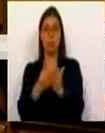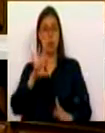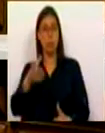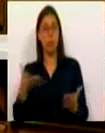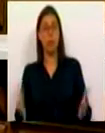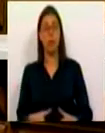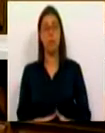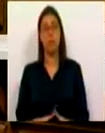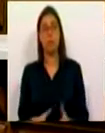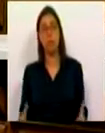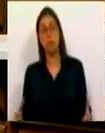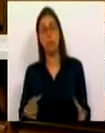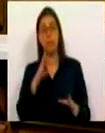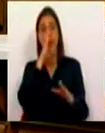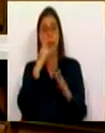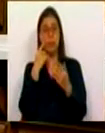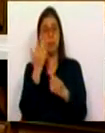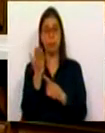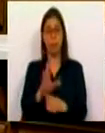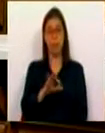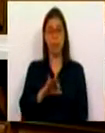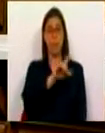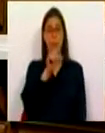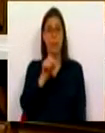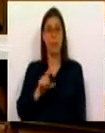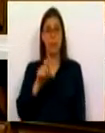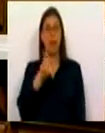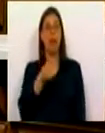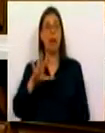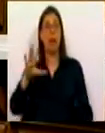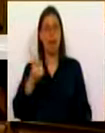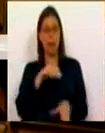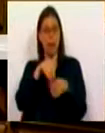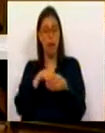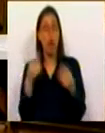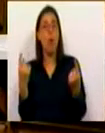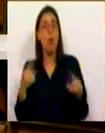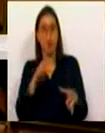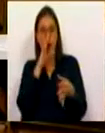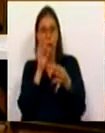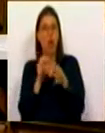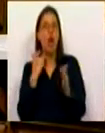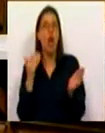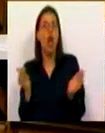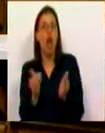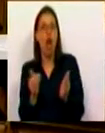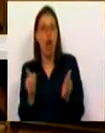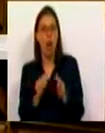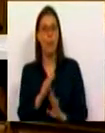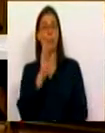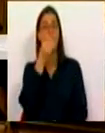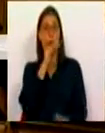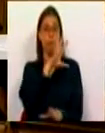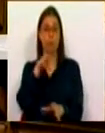país. Mesmo que a amostra do PISA 2015 só contenha uma pequena minoria de